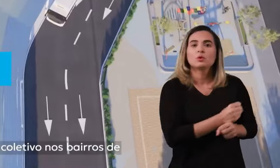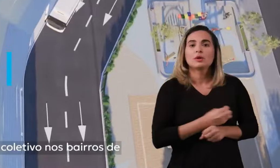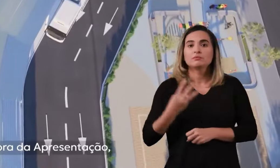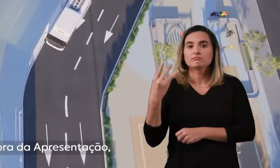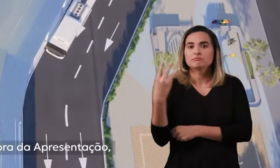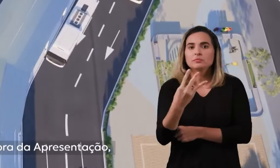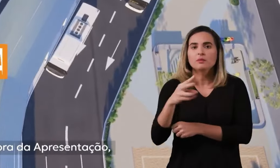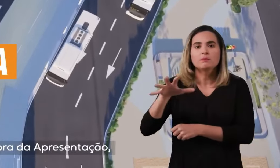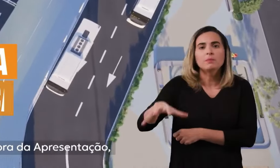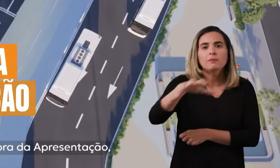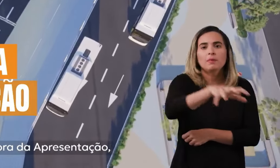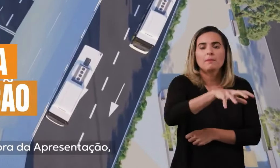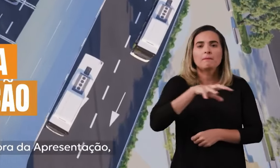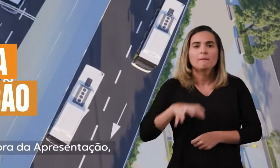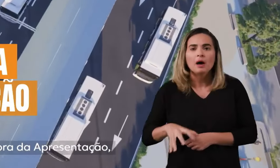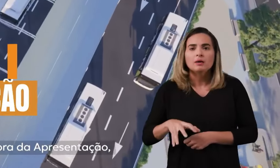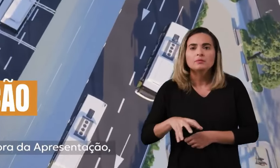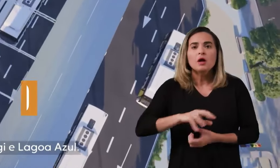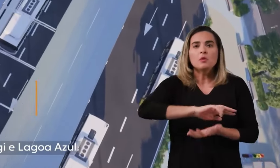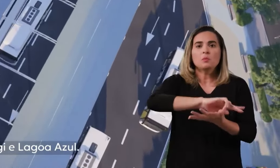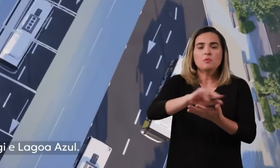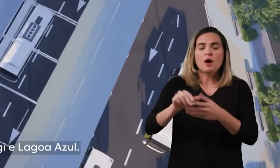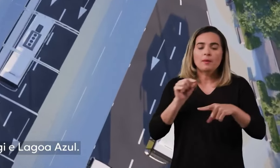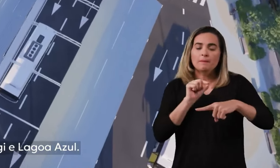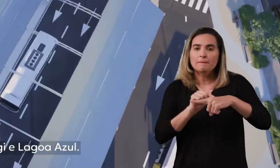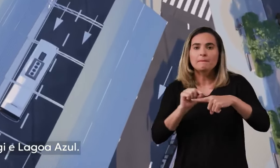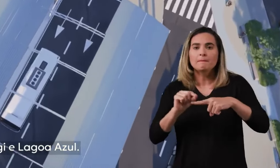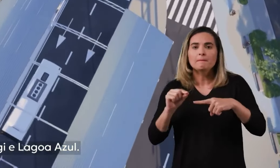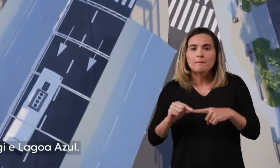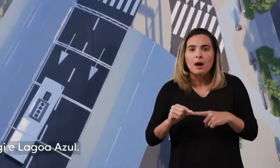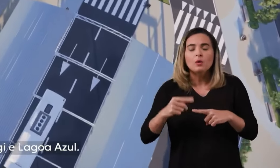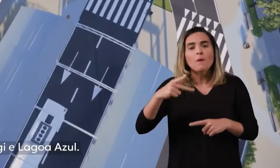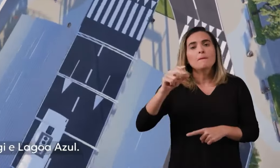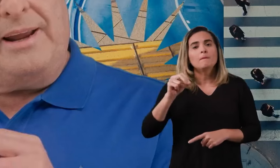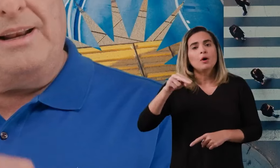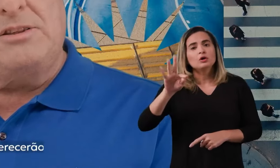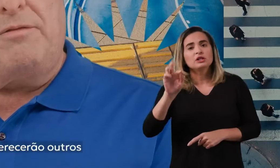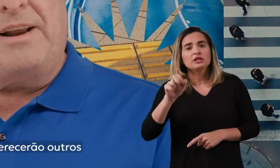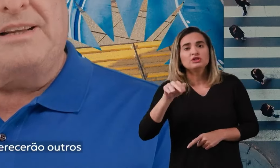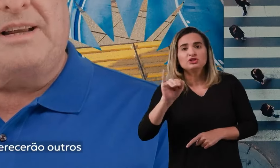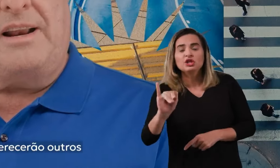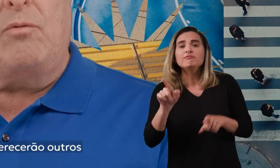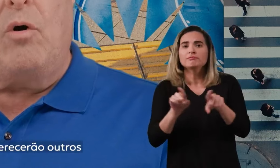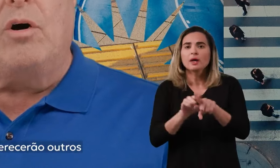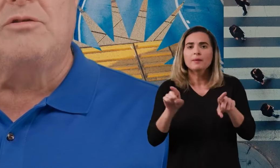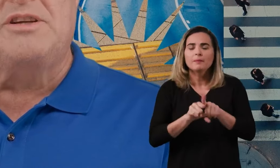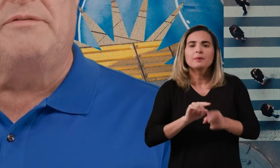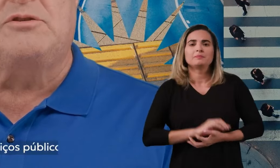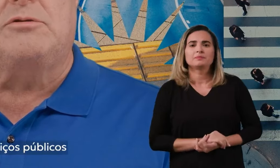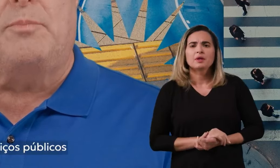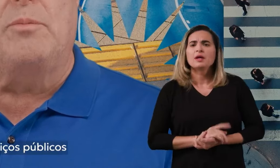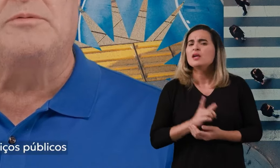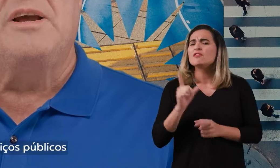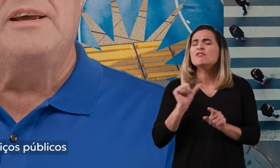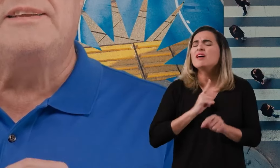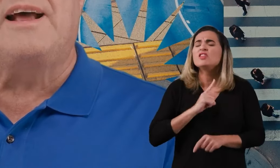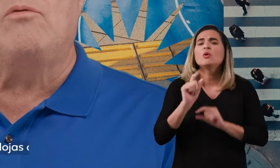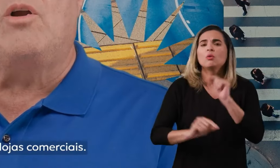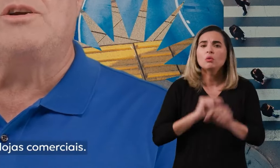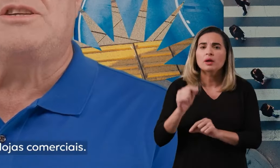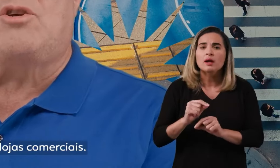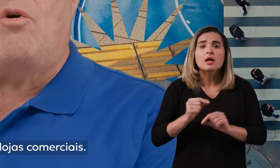bairros de Nossa Senhora da Apresentação, Potengi e Lagoa Azul. Eles oferecerão outros serviços públicos